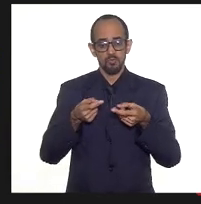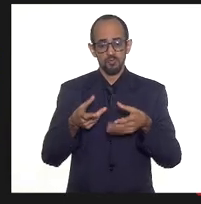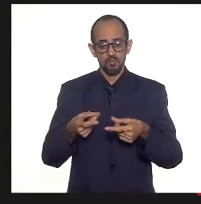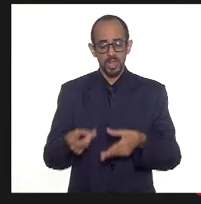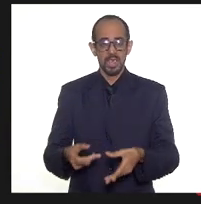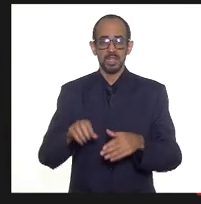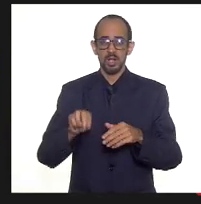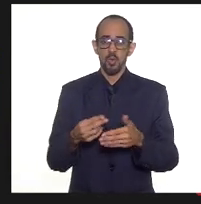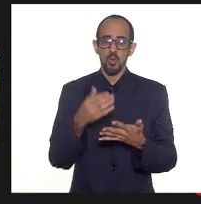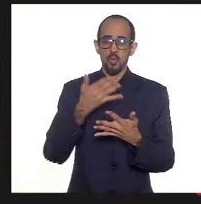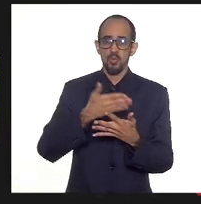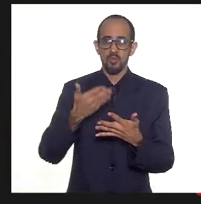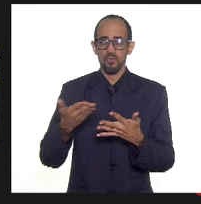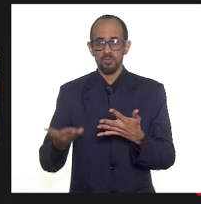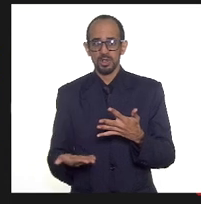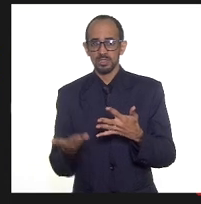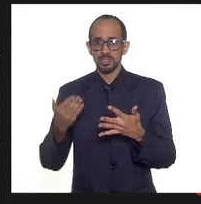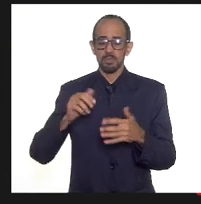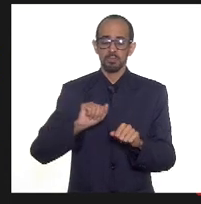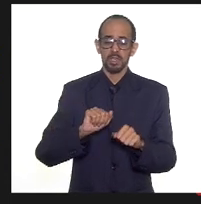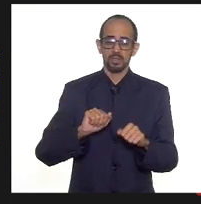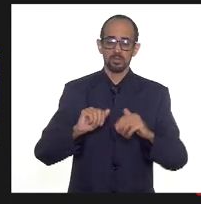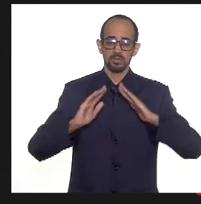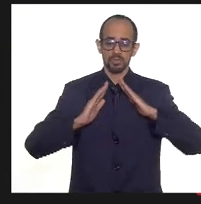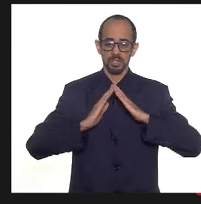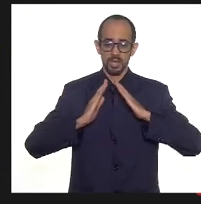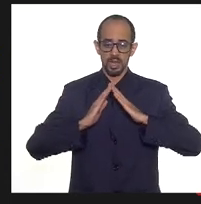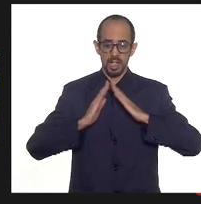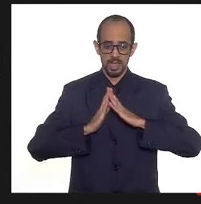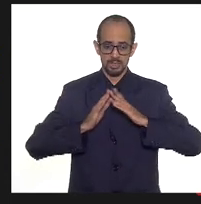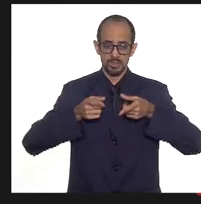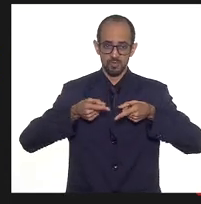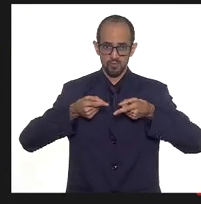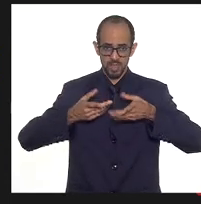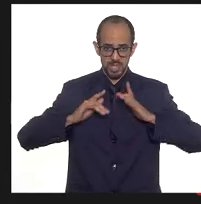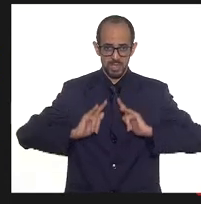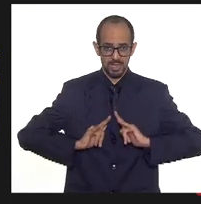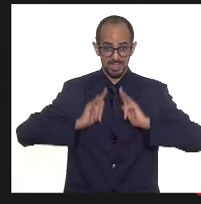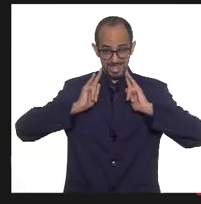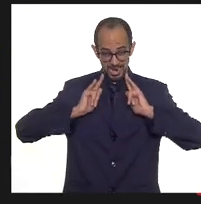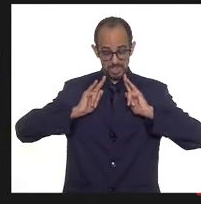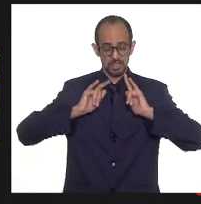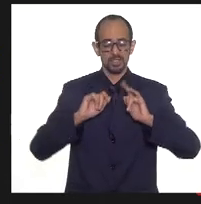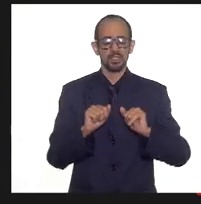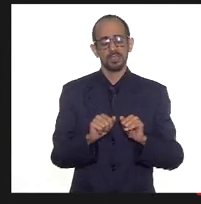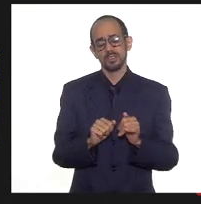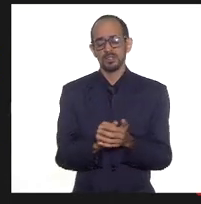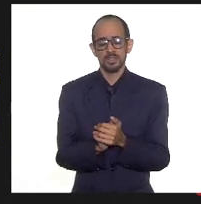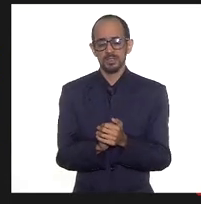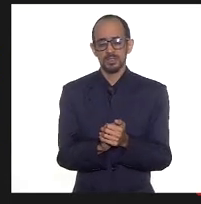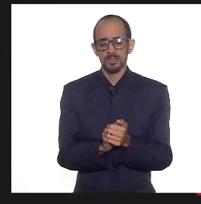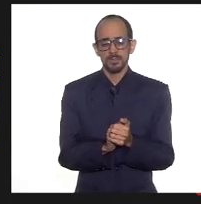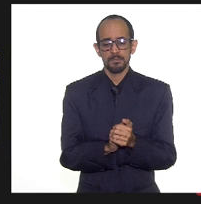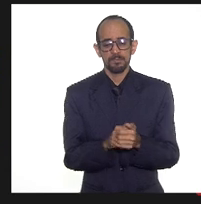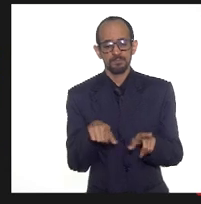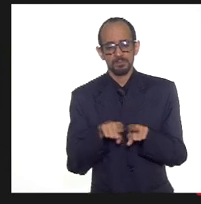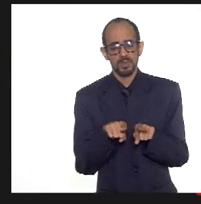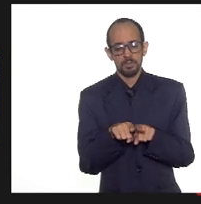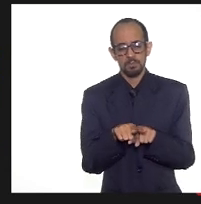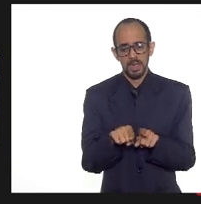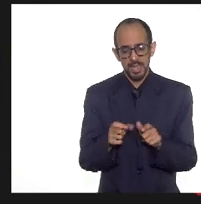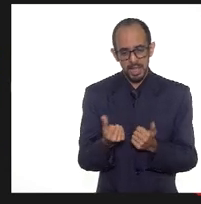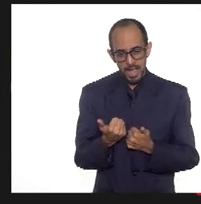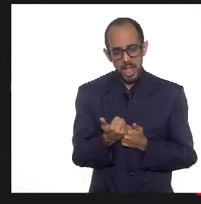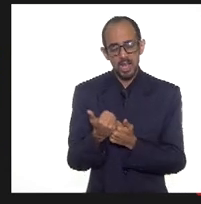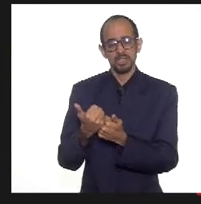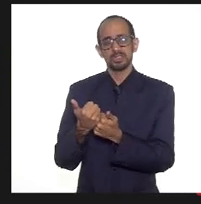cofinanciamento, enfim, facilitada desses apartamentos, e a assistência prestada